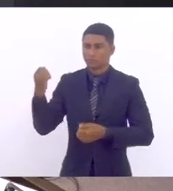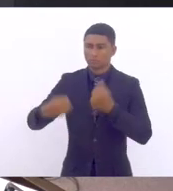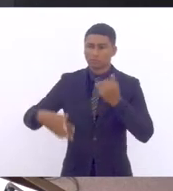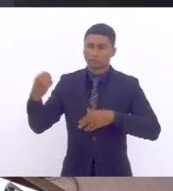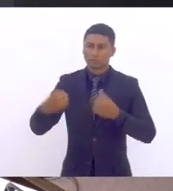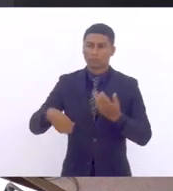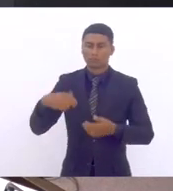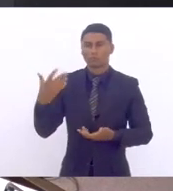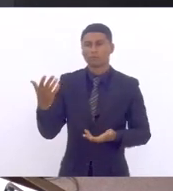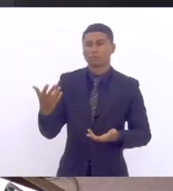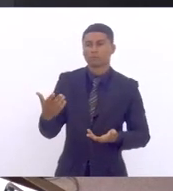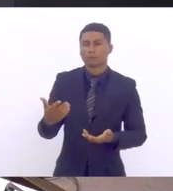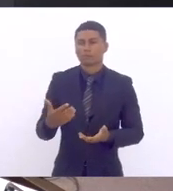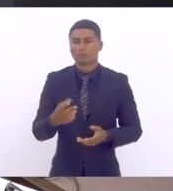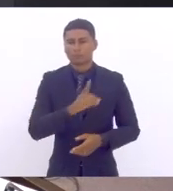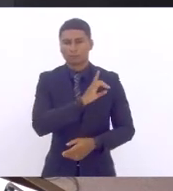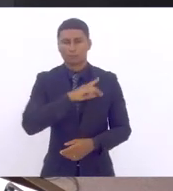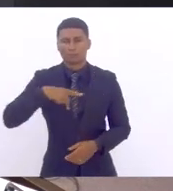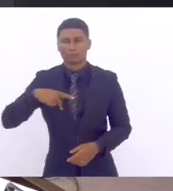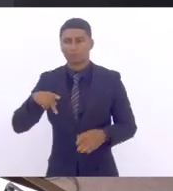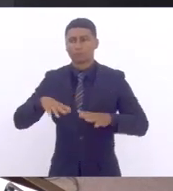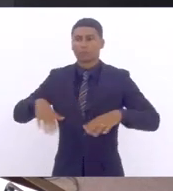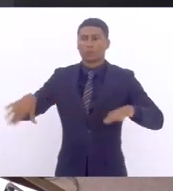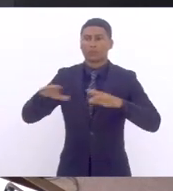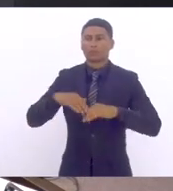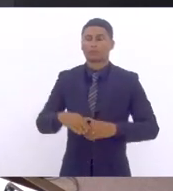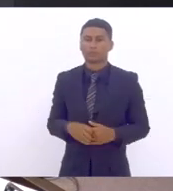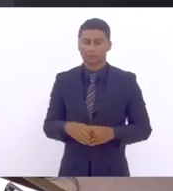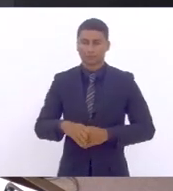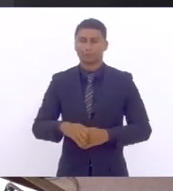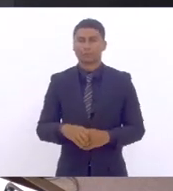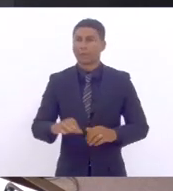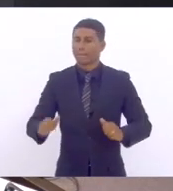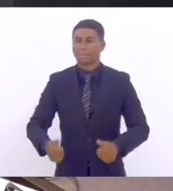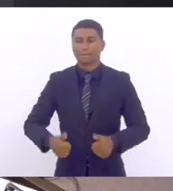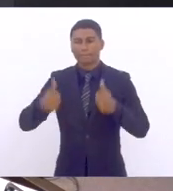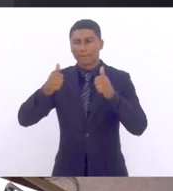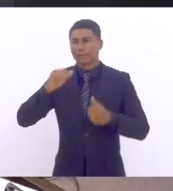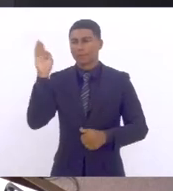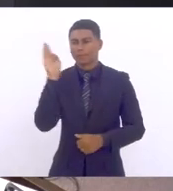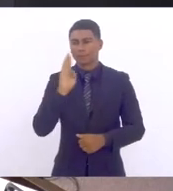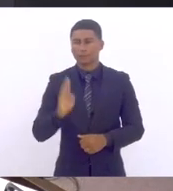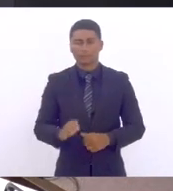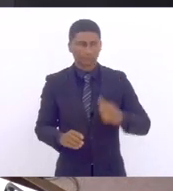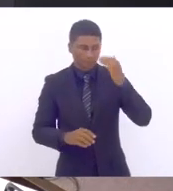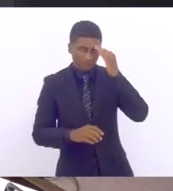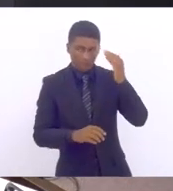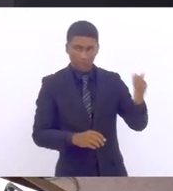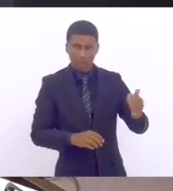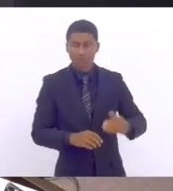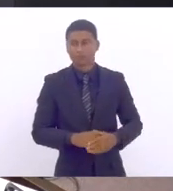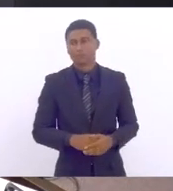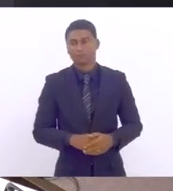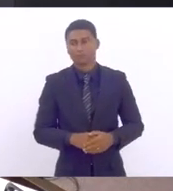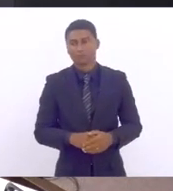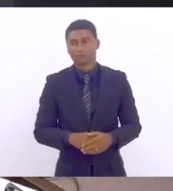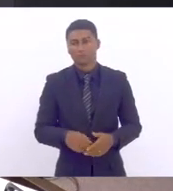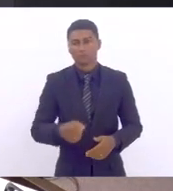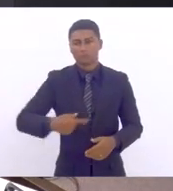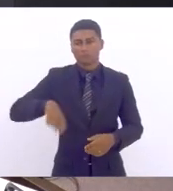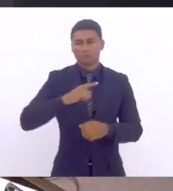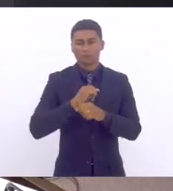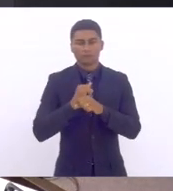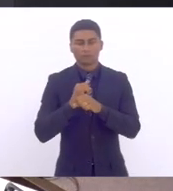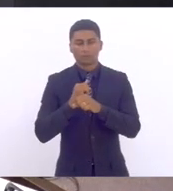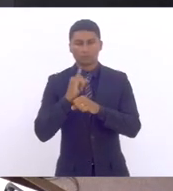sábias e parabenizando toda a Defensoria. Obrigada. É a melhor Defensoria Pública do Brasil. Obrigada, obrigada. É uma curiosidade, né? Quando a gente procura na internet qual